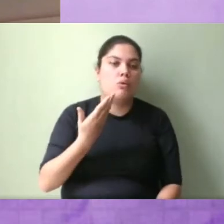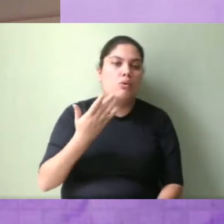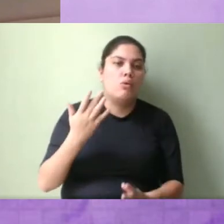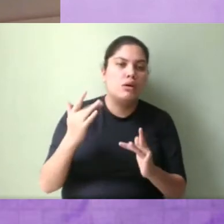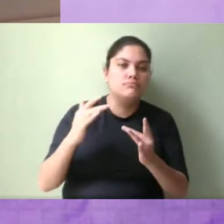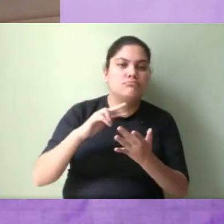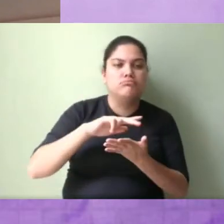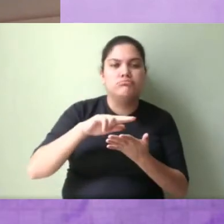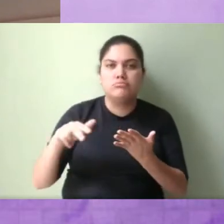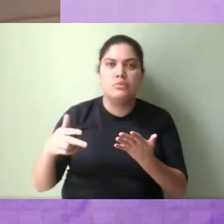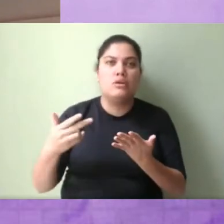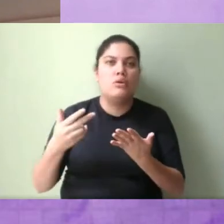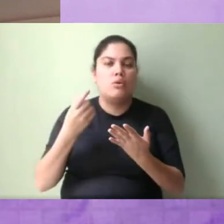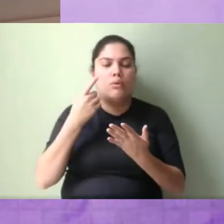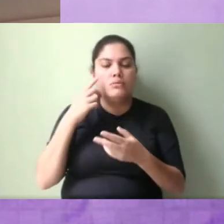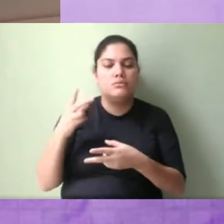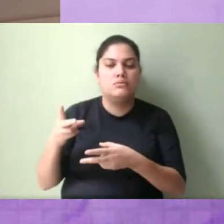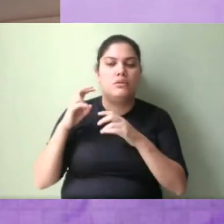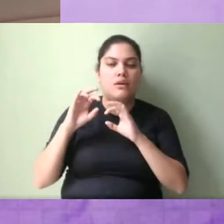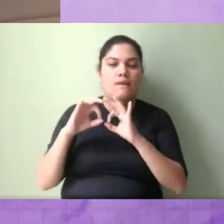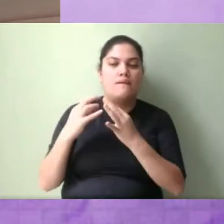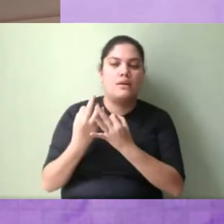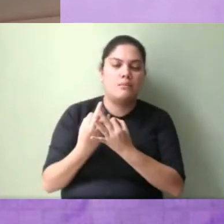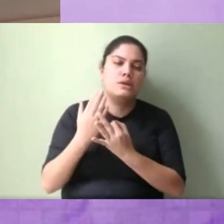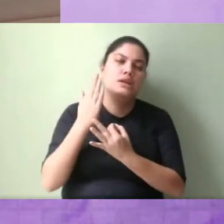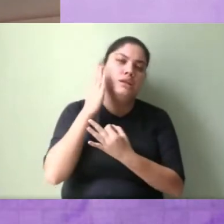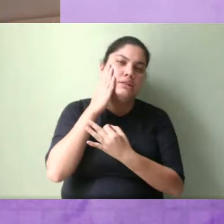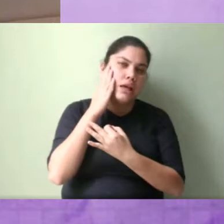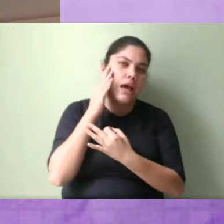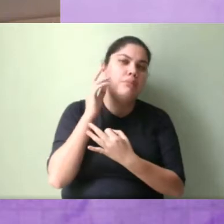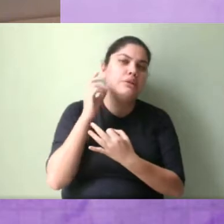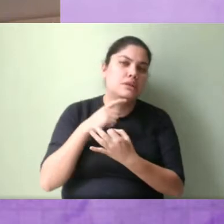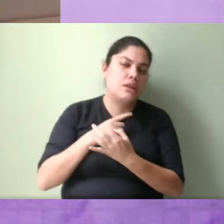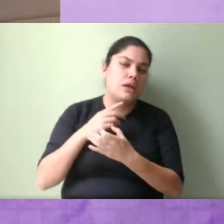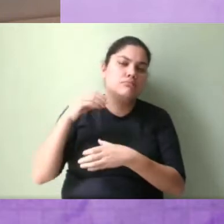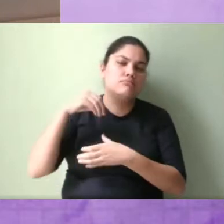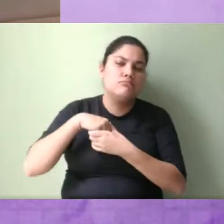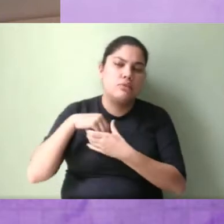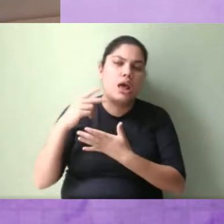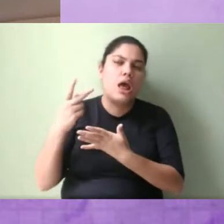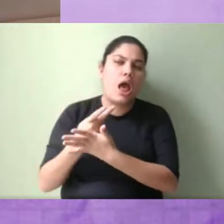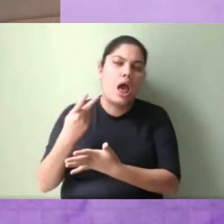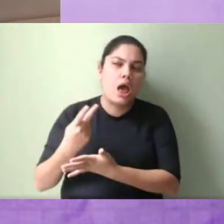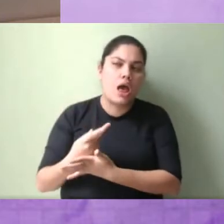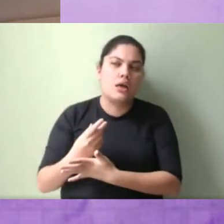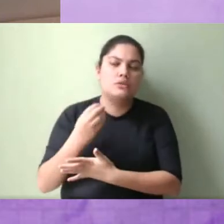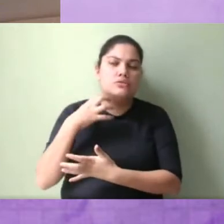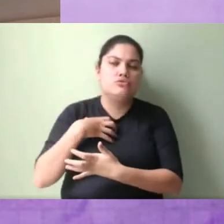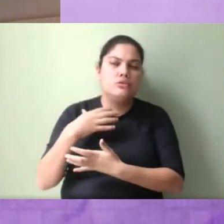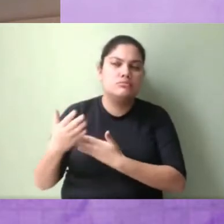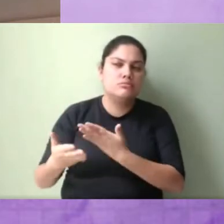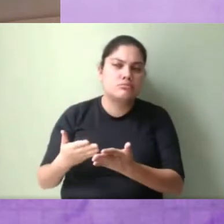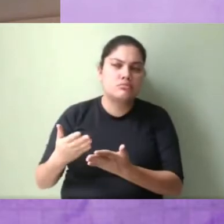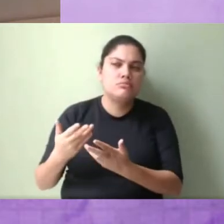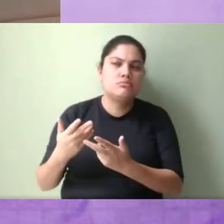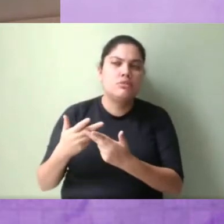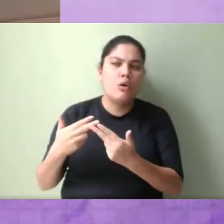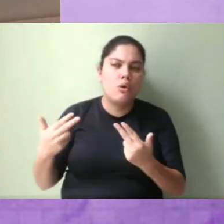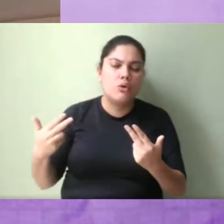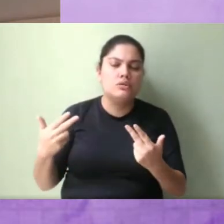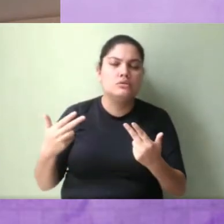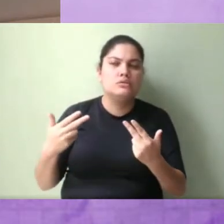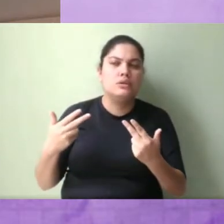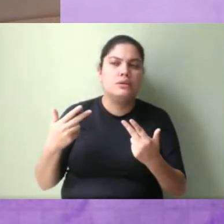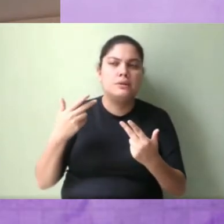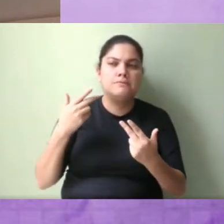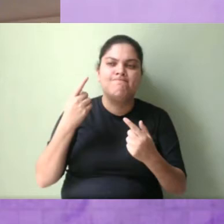momento, passamos ou vamos passar por uma relação de amizade ou um relacionamento amoroso, ou prestar atenção nas nossas famílias, que